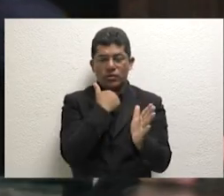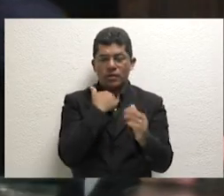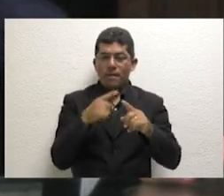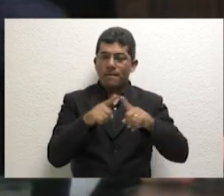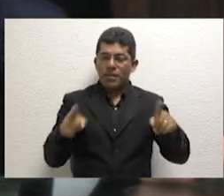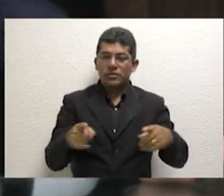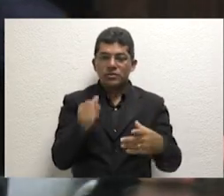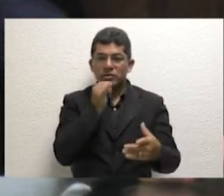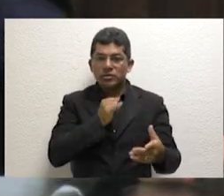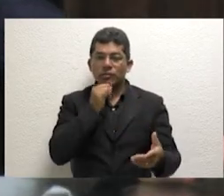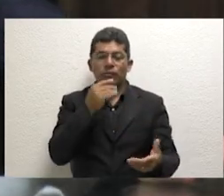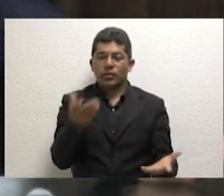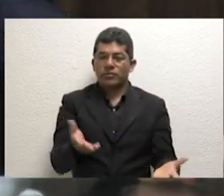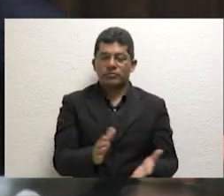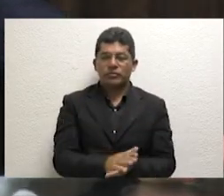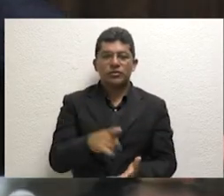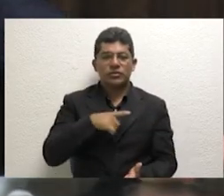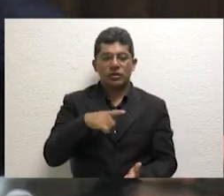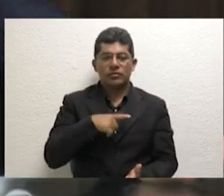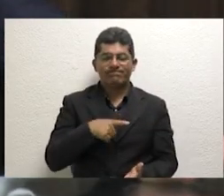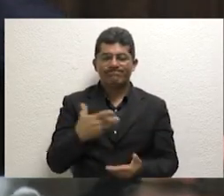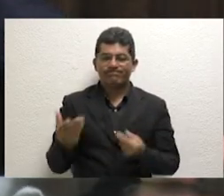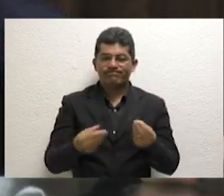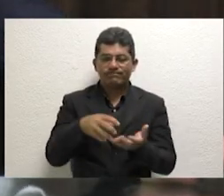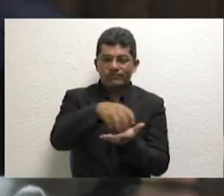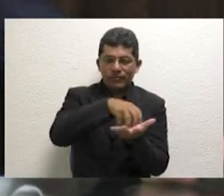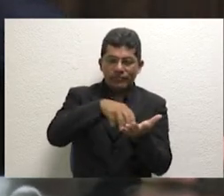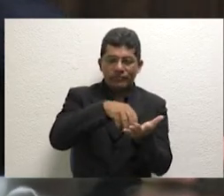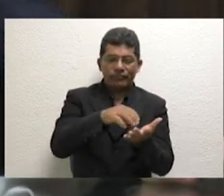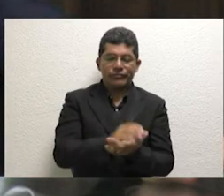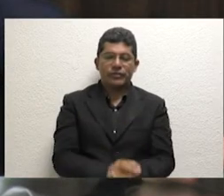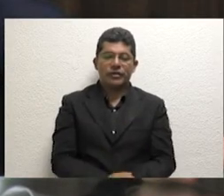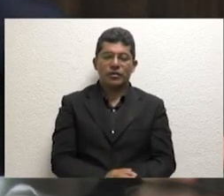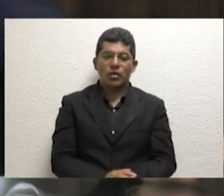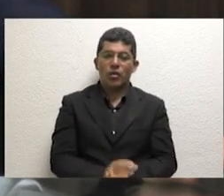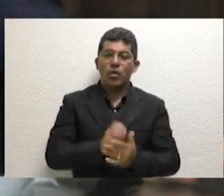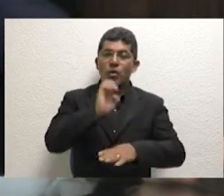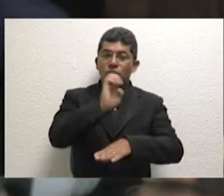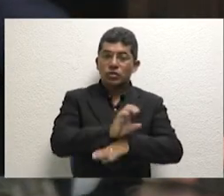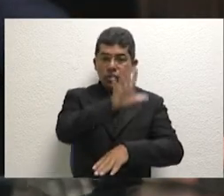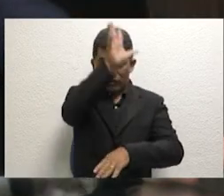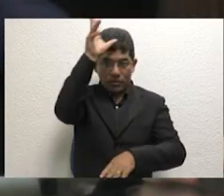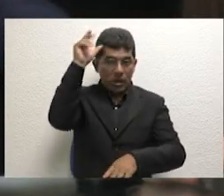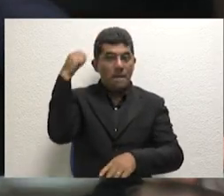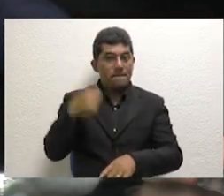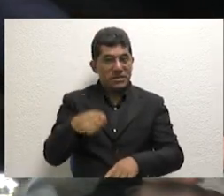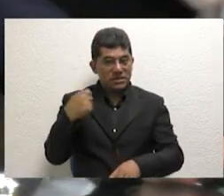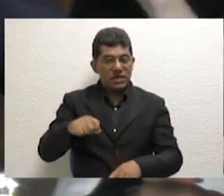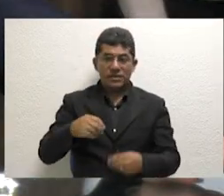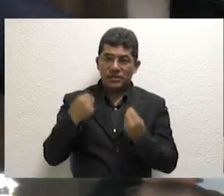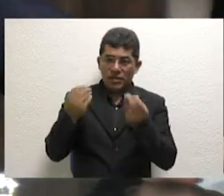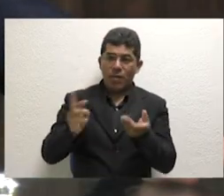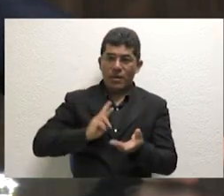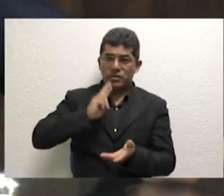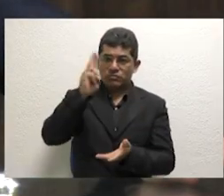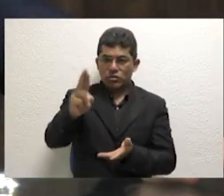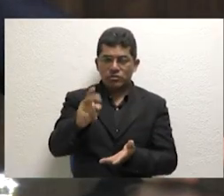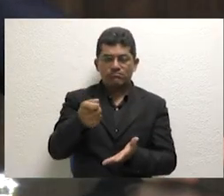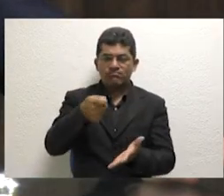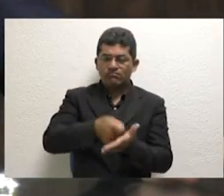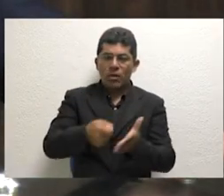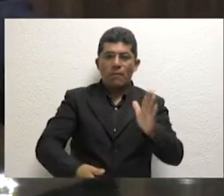está calcado numa matriz tributária o Estado do Amazonas tem que se posicionar de forma